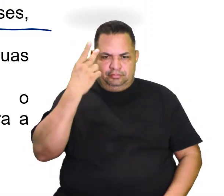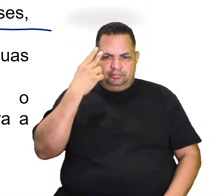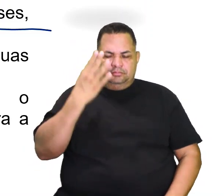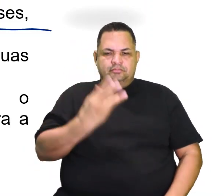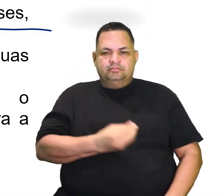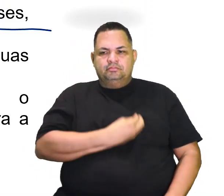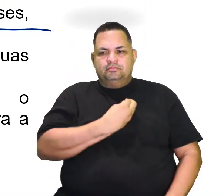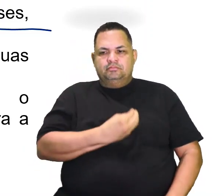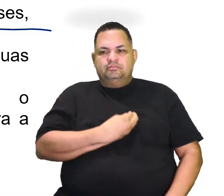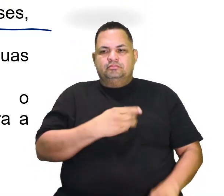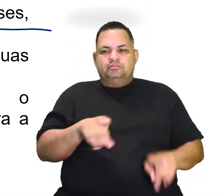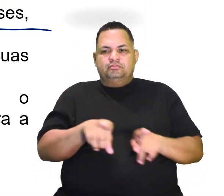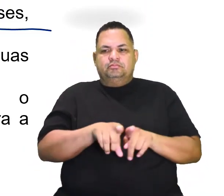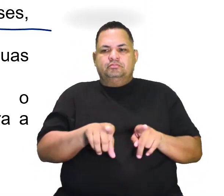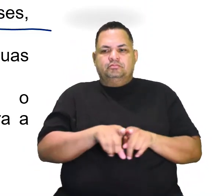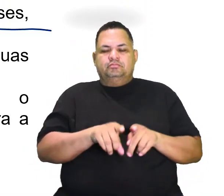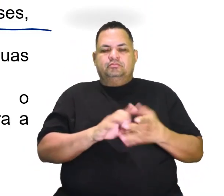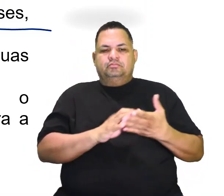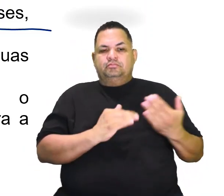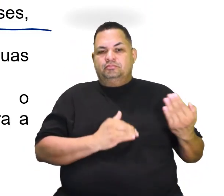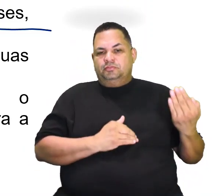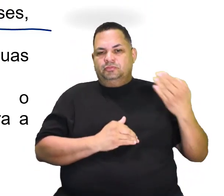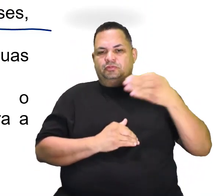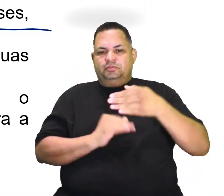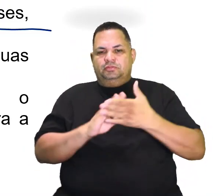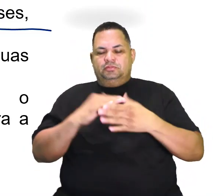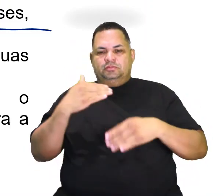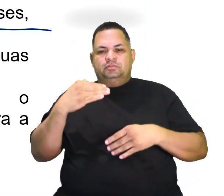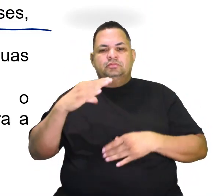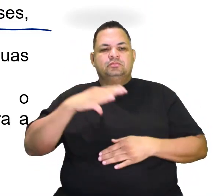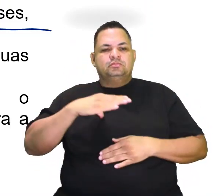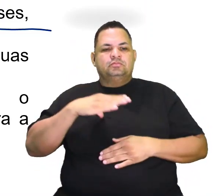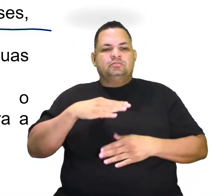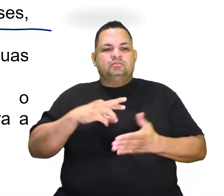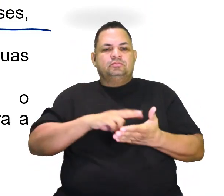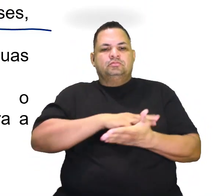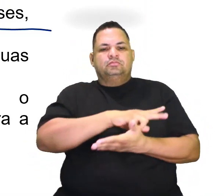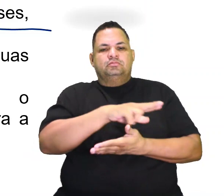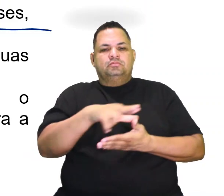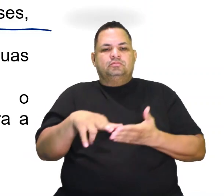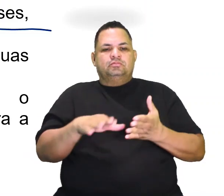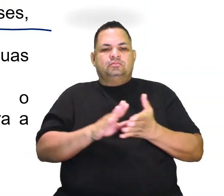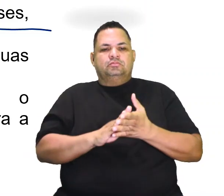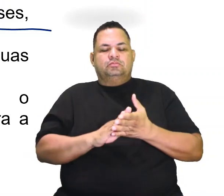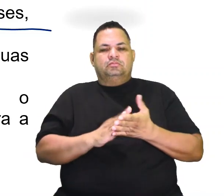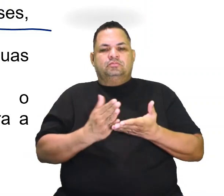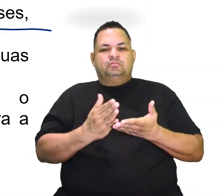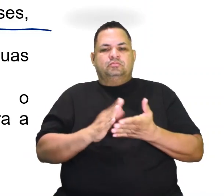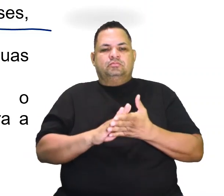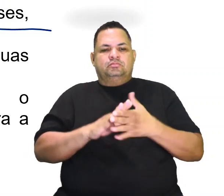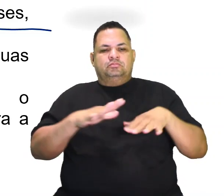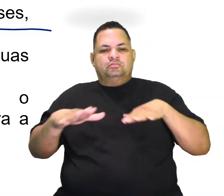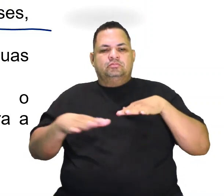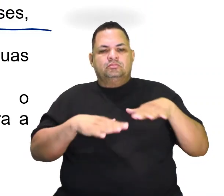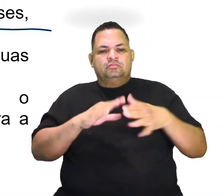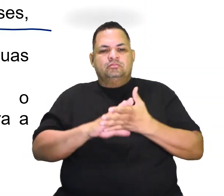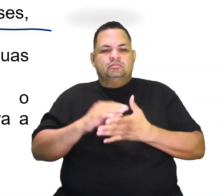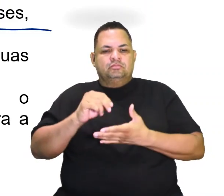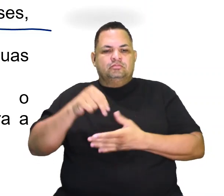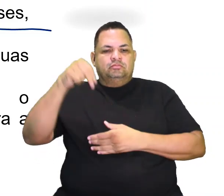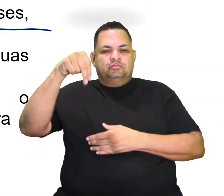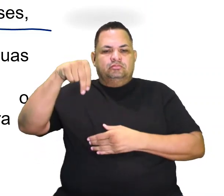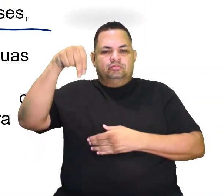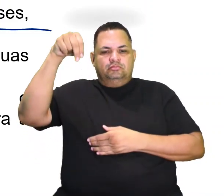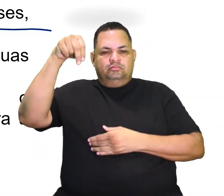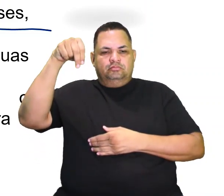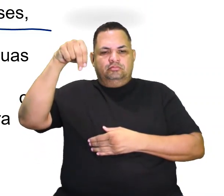da vida no campo e eles trazem isso para a cidade. Também há diversas zonas migratórias internas, como o movimento